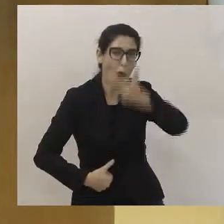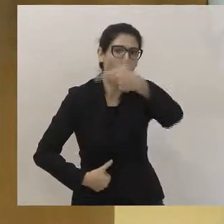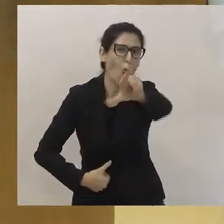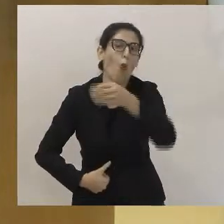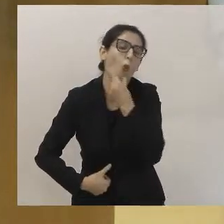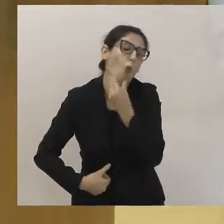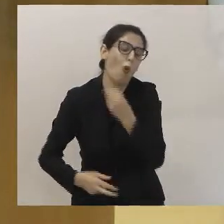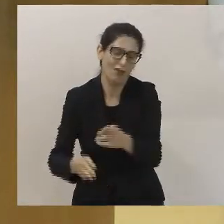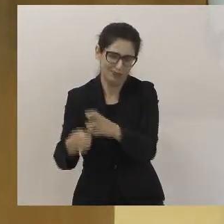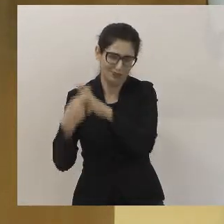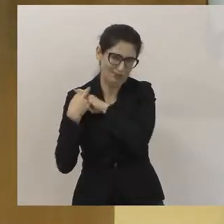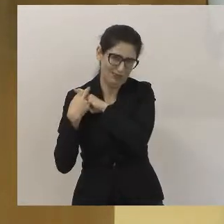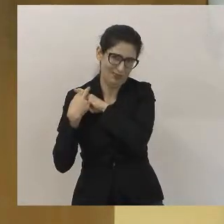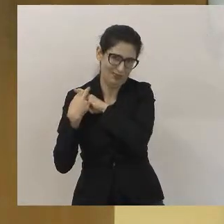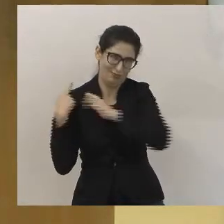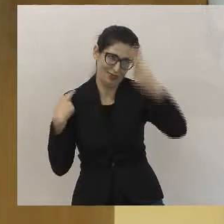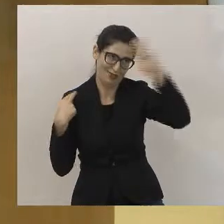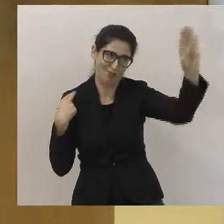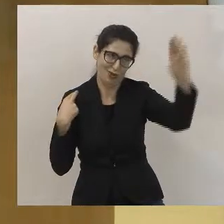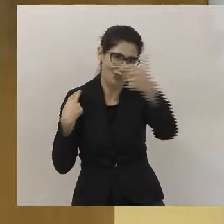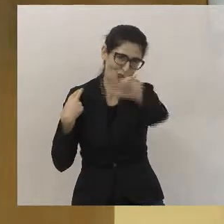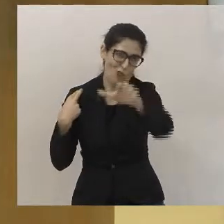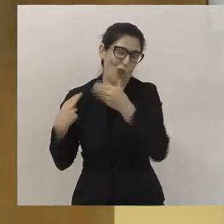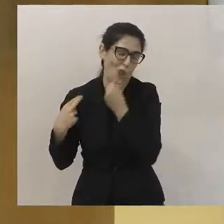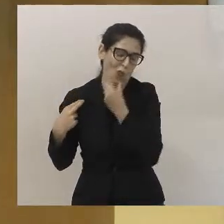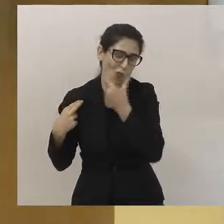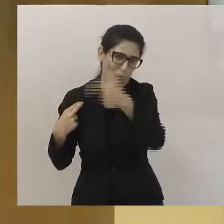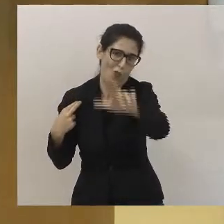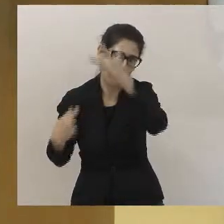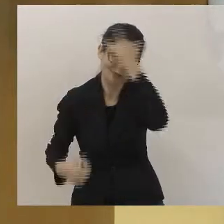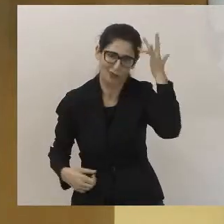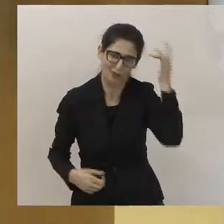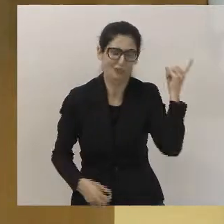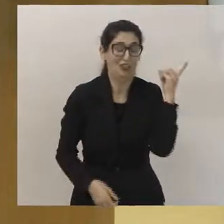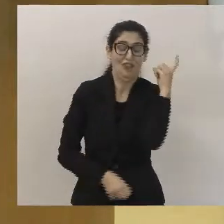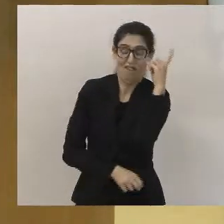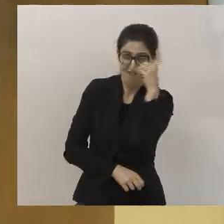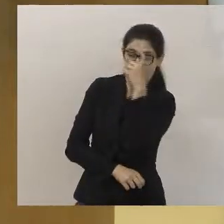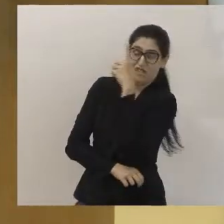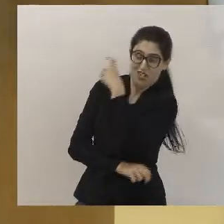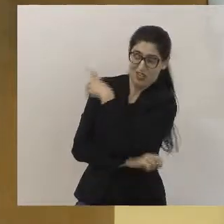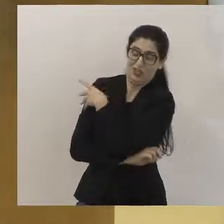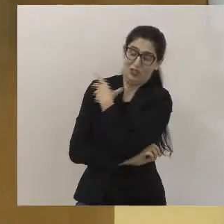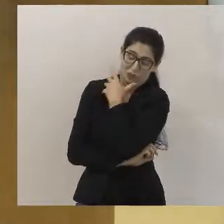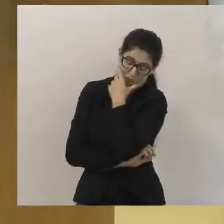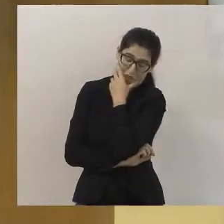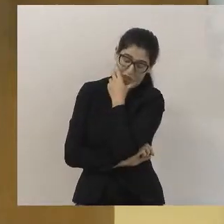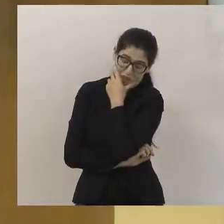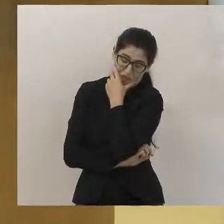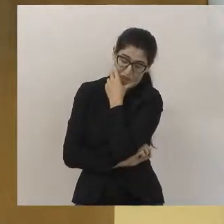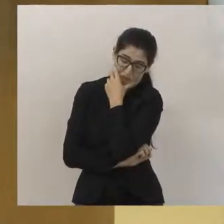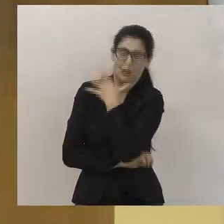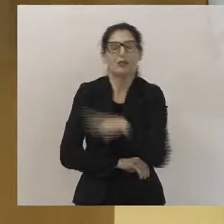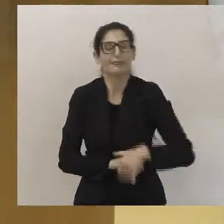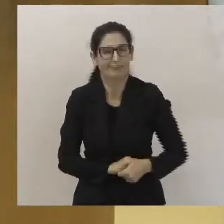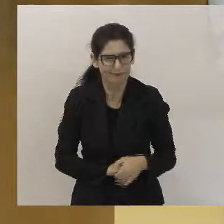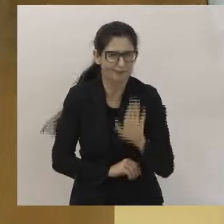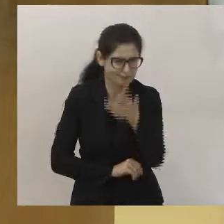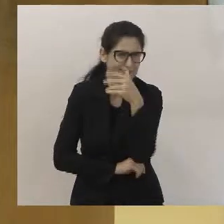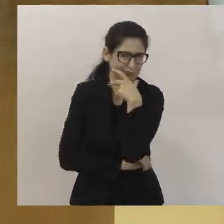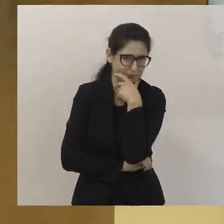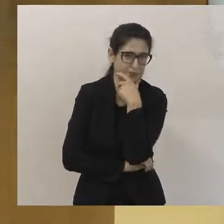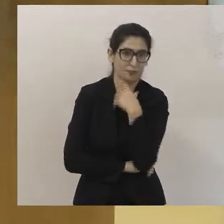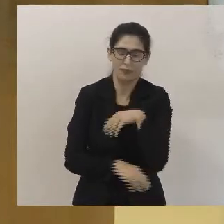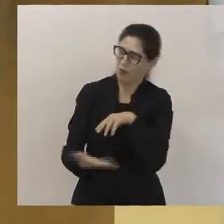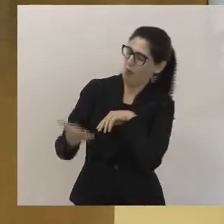então gente olha é difícil muito difícil tá aí você pega aqui